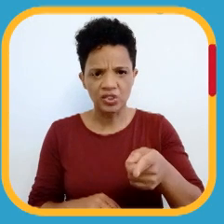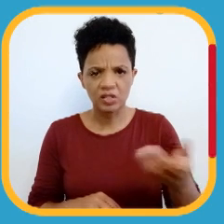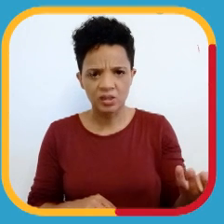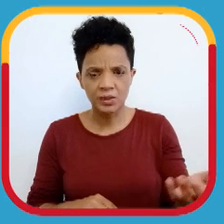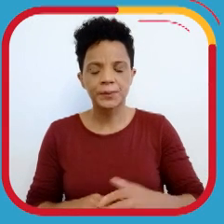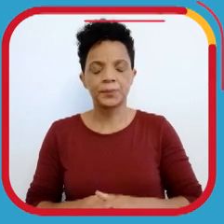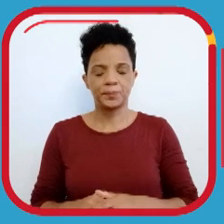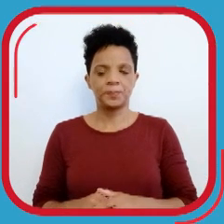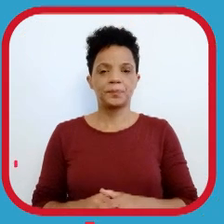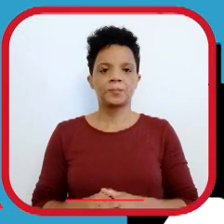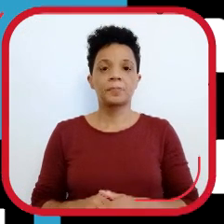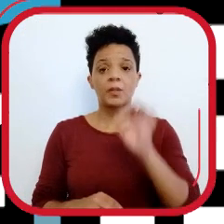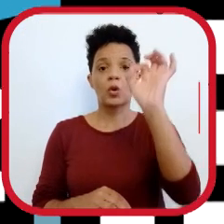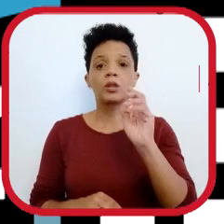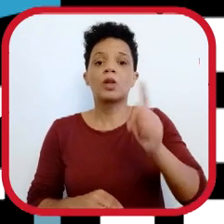Sabes o que são?